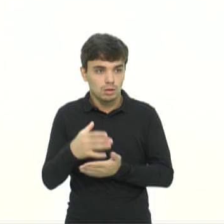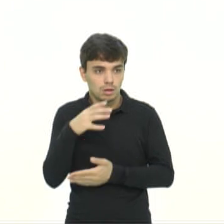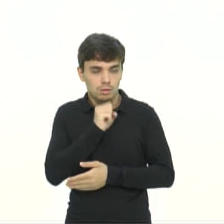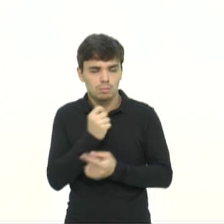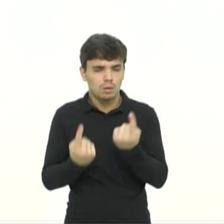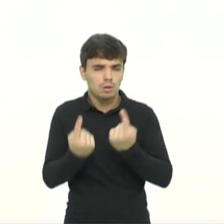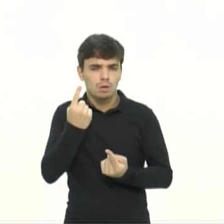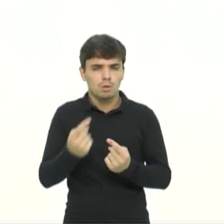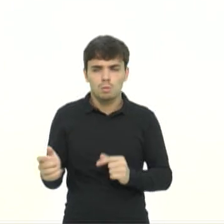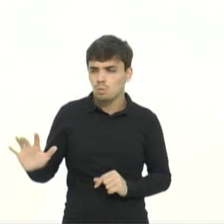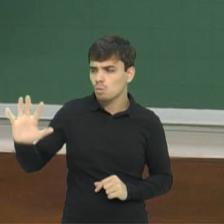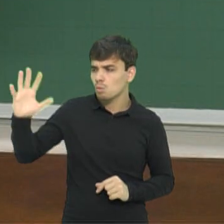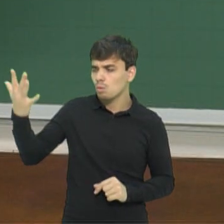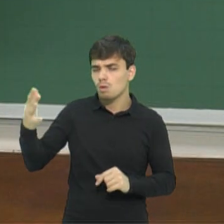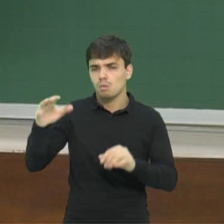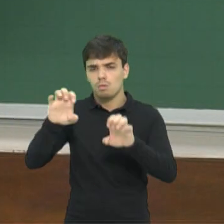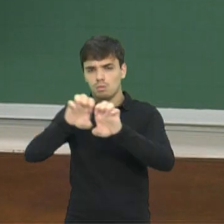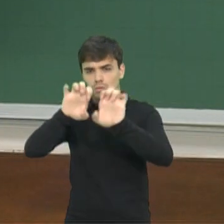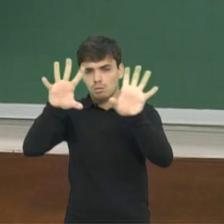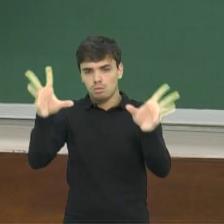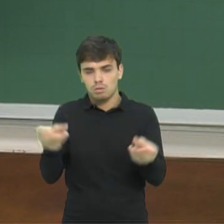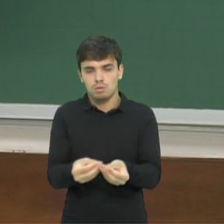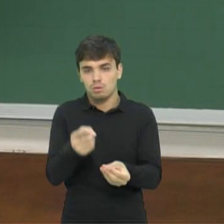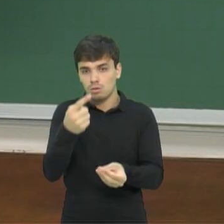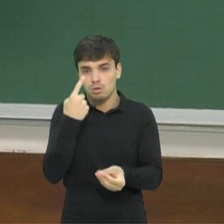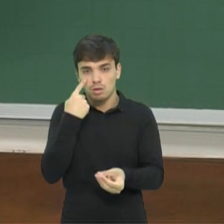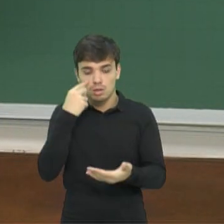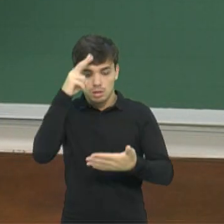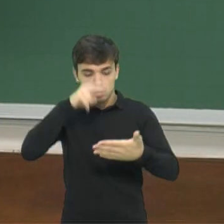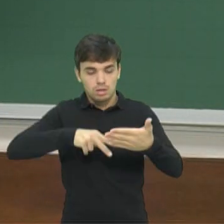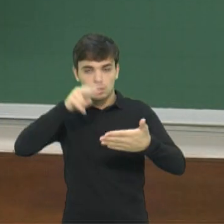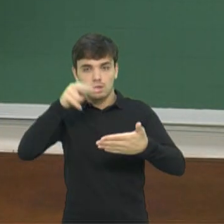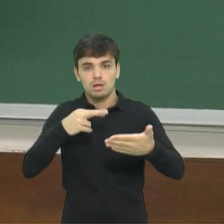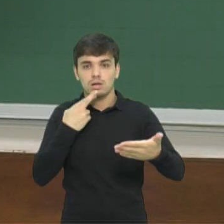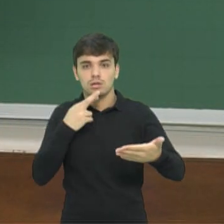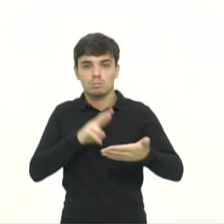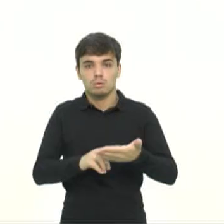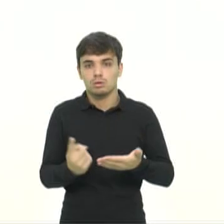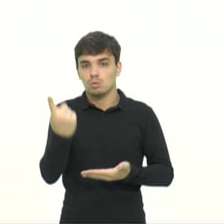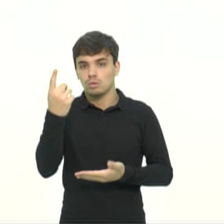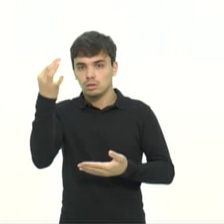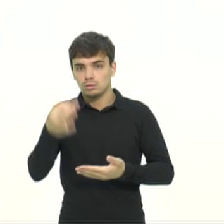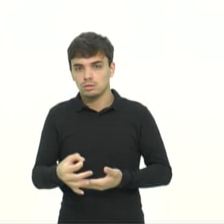qual fenômeno ecológico? Então leia as alternativas e me diga qual que é a única correta.